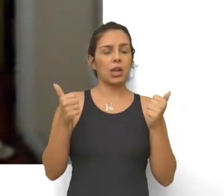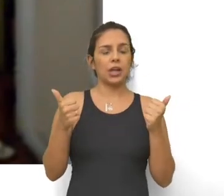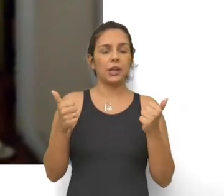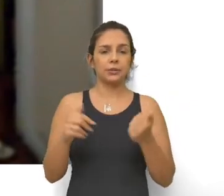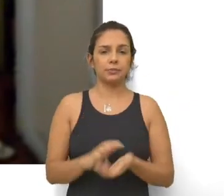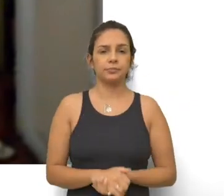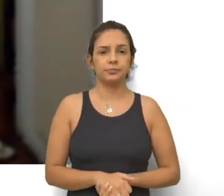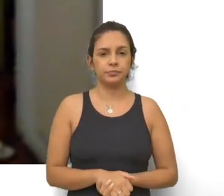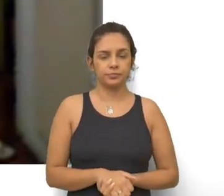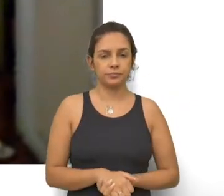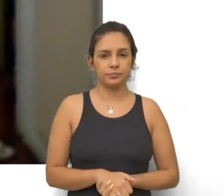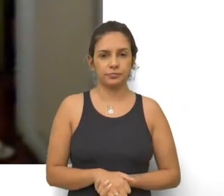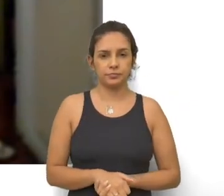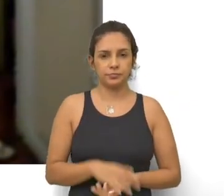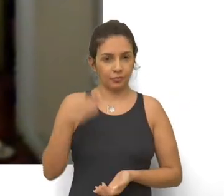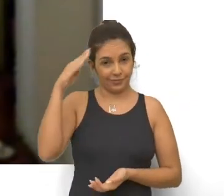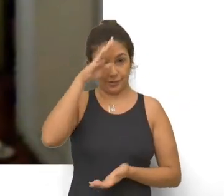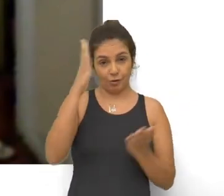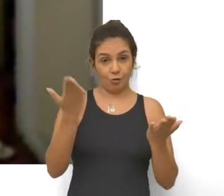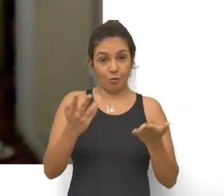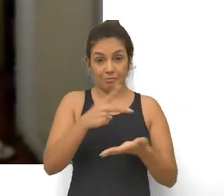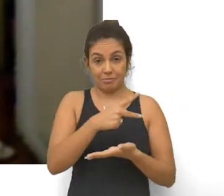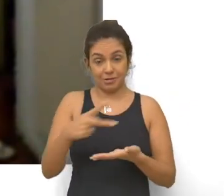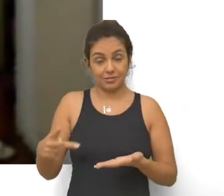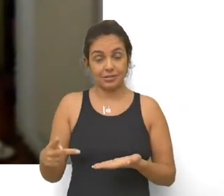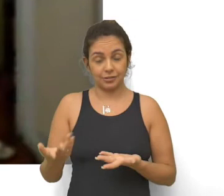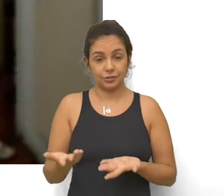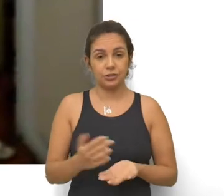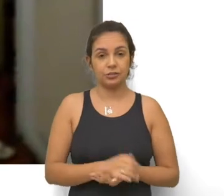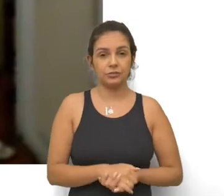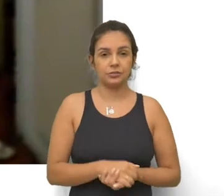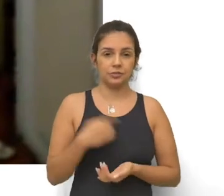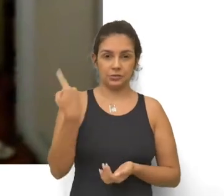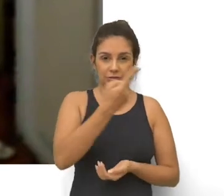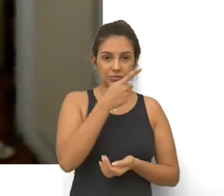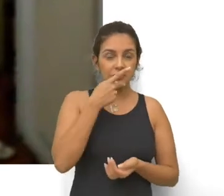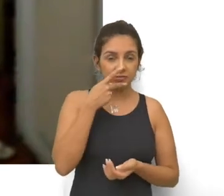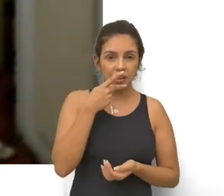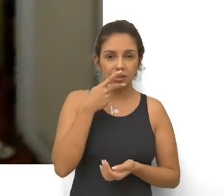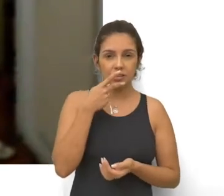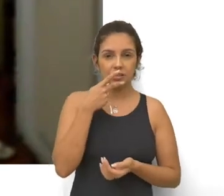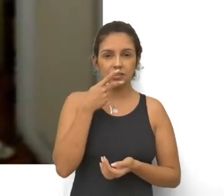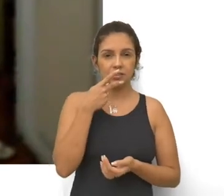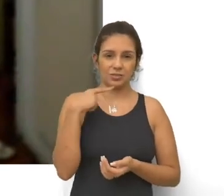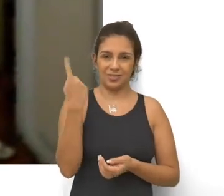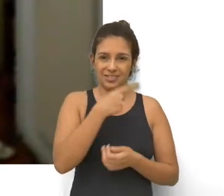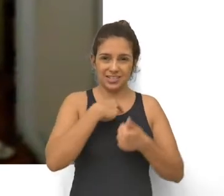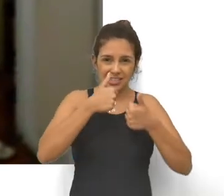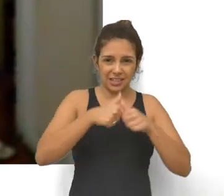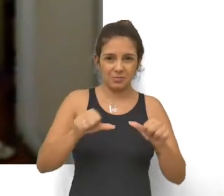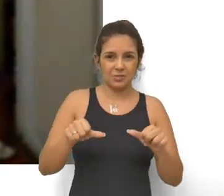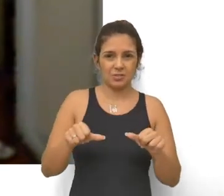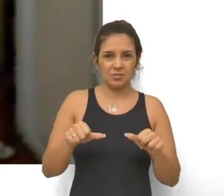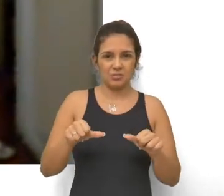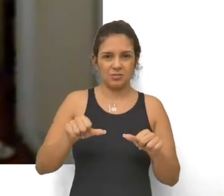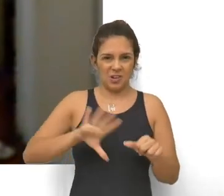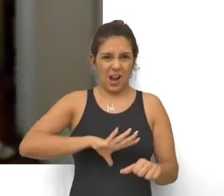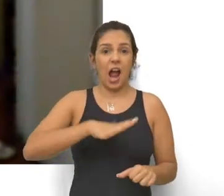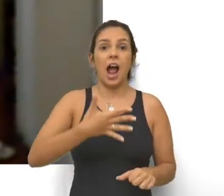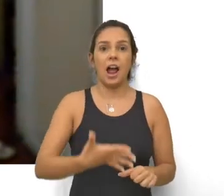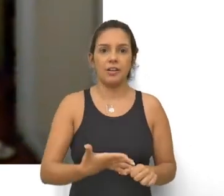é? E esse cara hoje é presidente do Brasil. Então, agora, diante disso, nós estamos ressentidos? Não, nós estamos